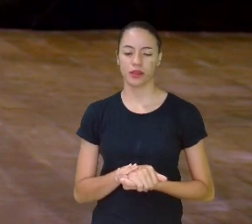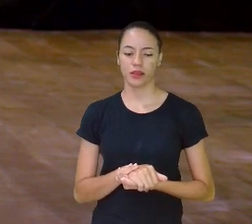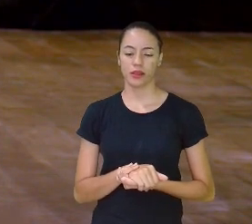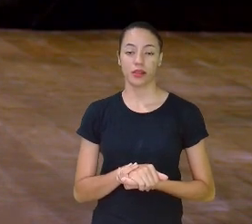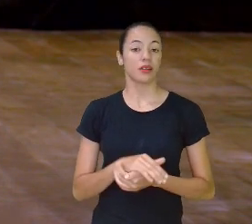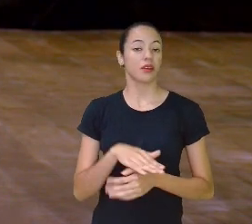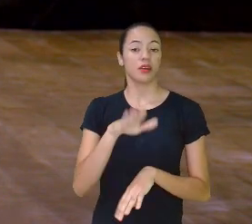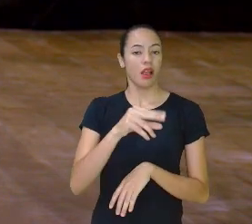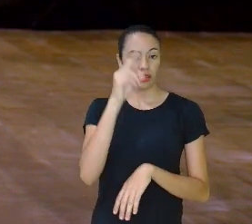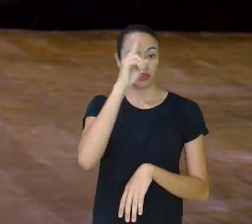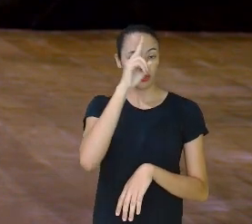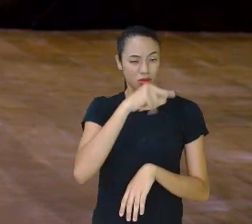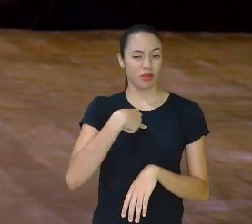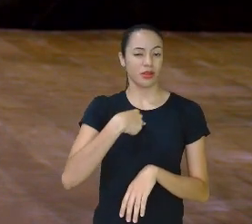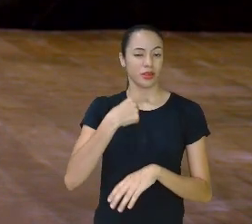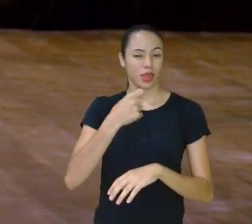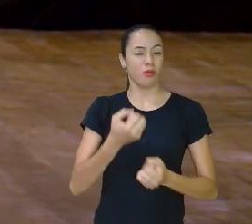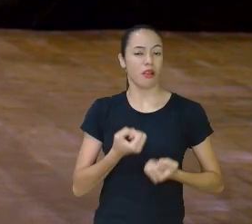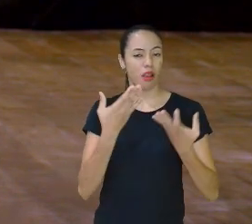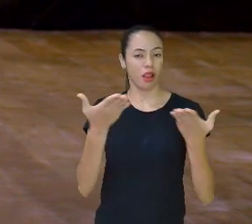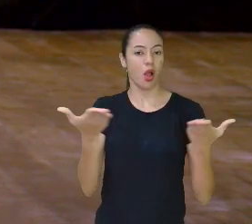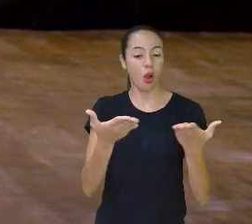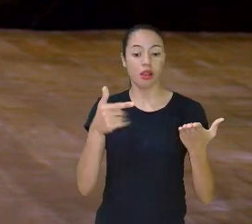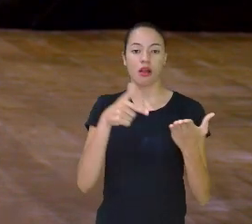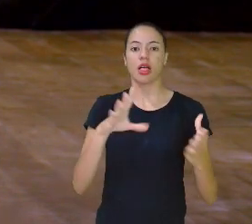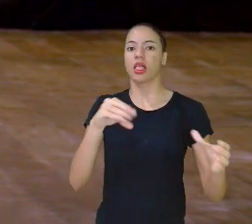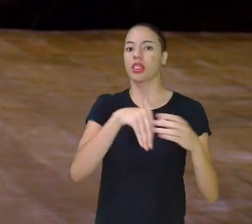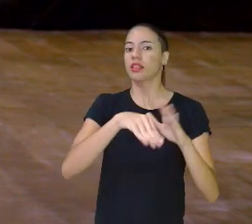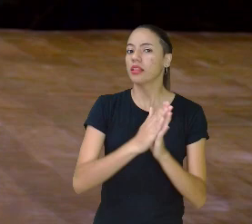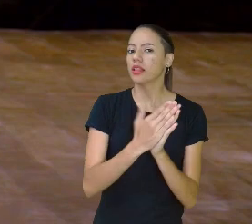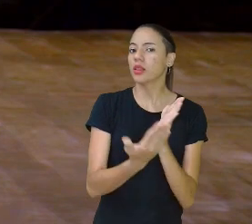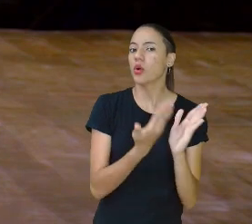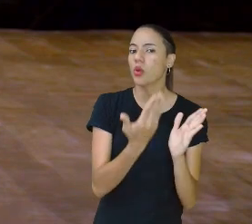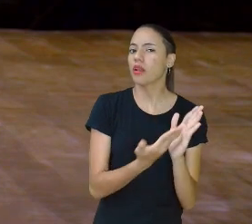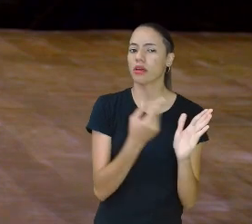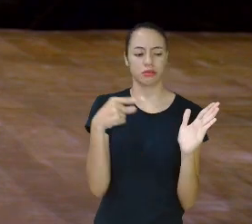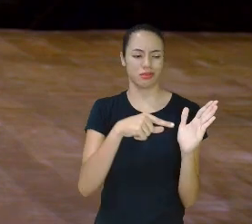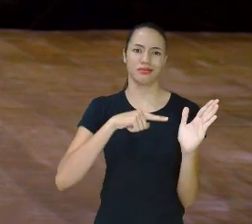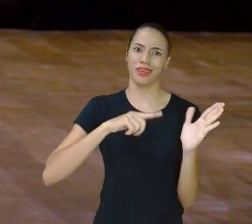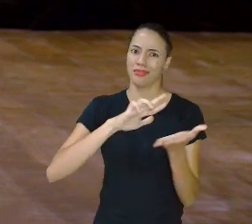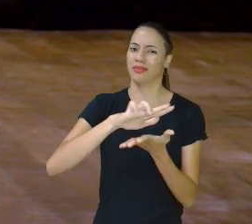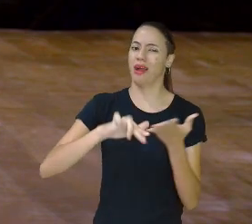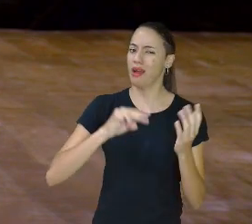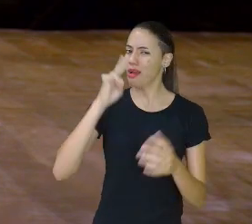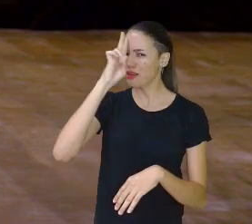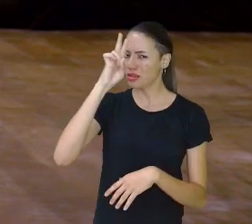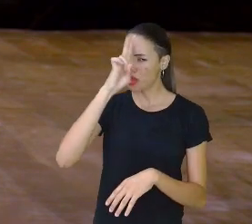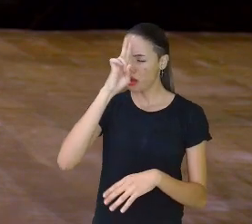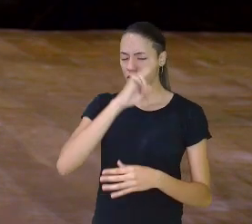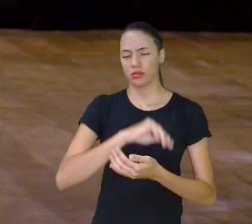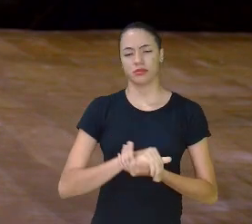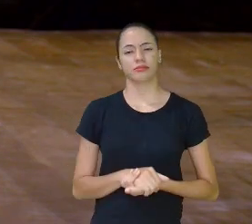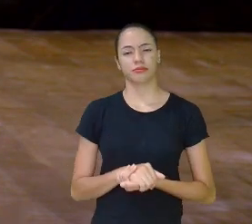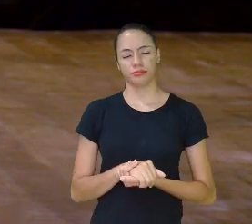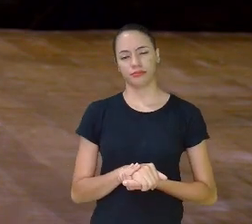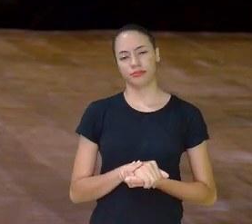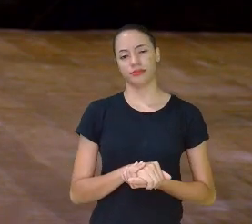Essa história que eu contei está num livro. E tem muito mais.